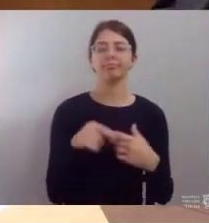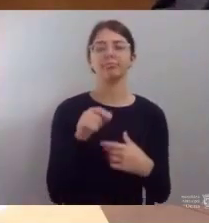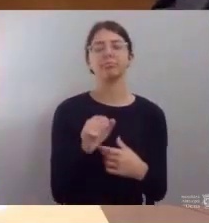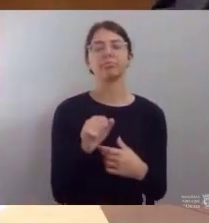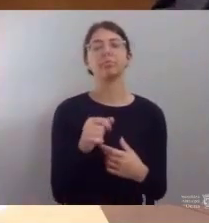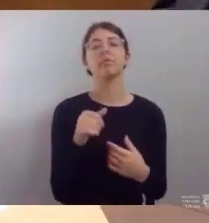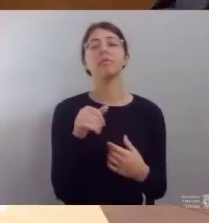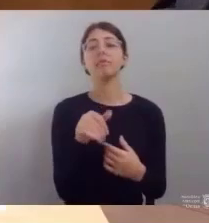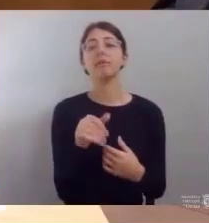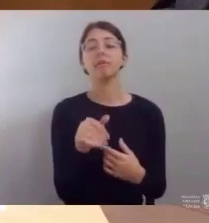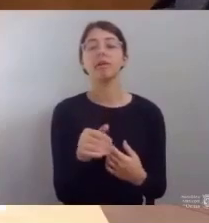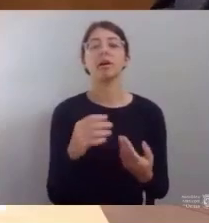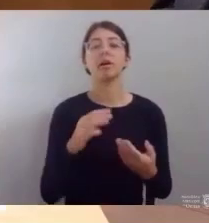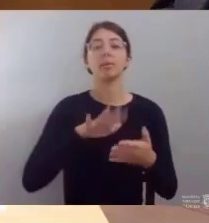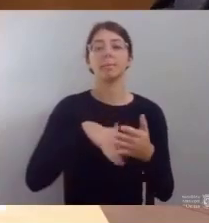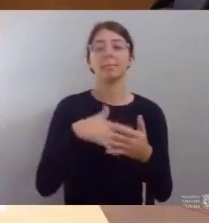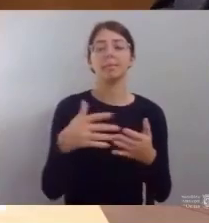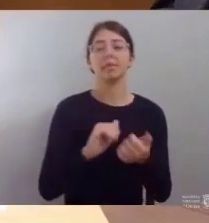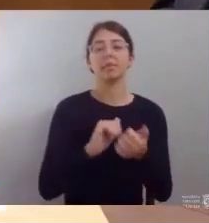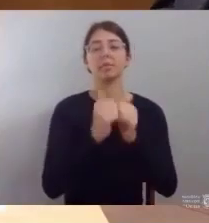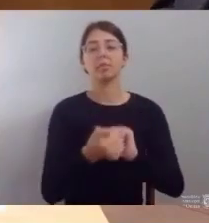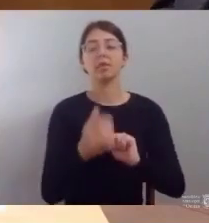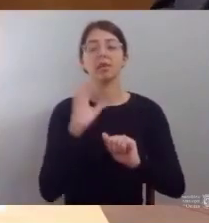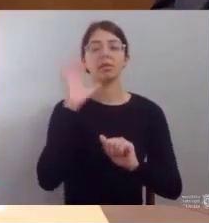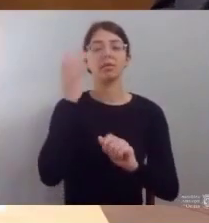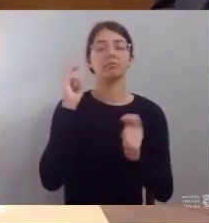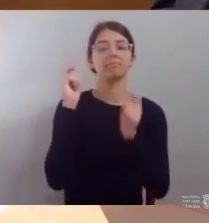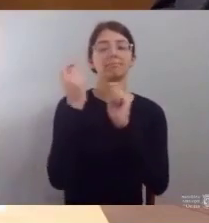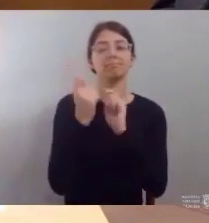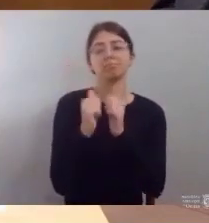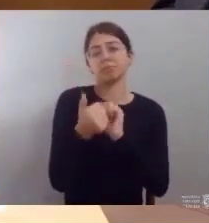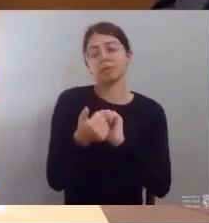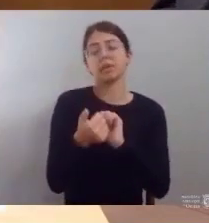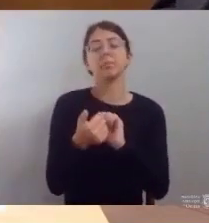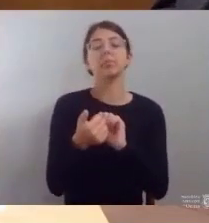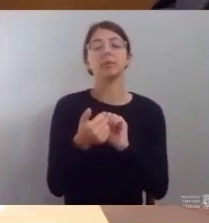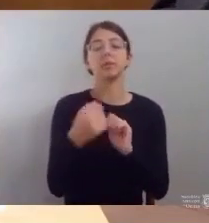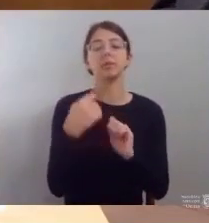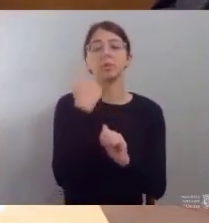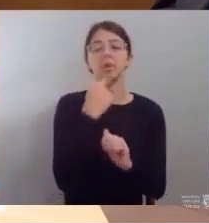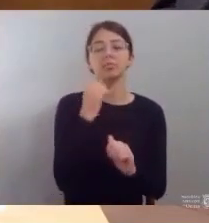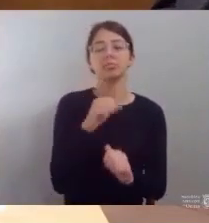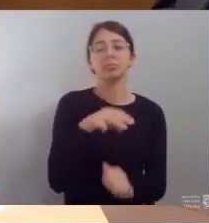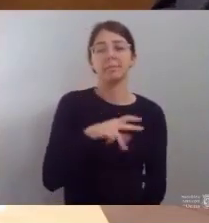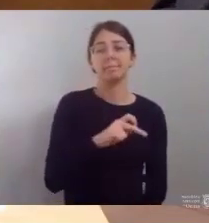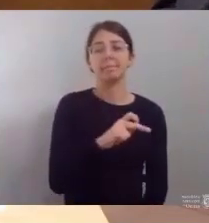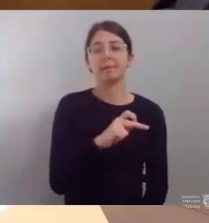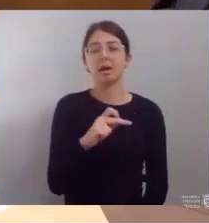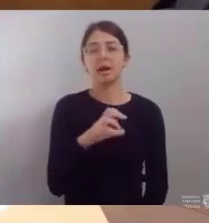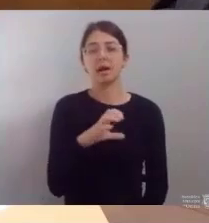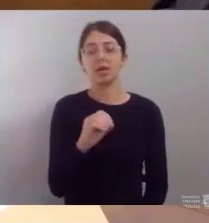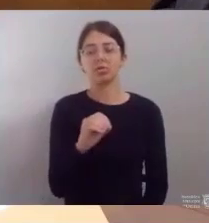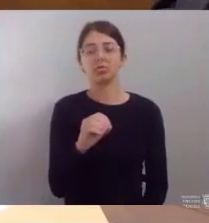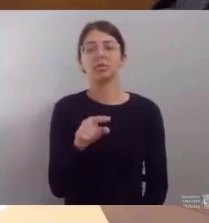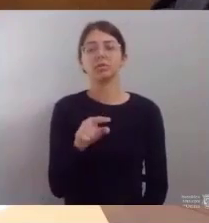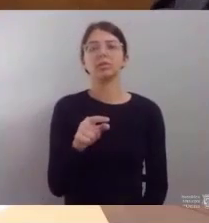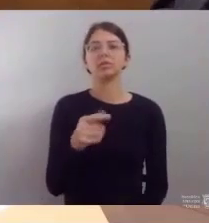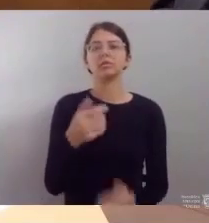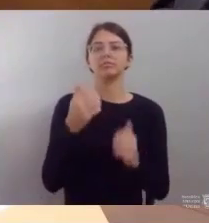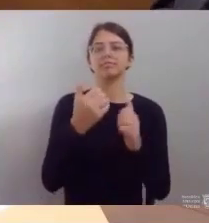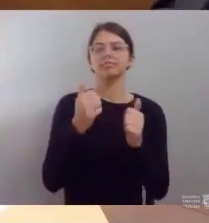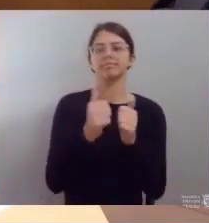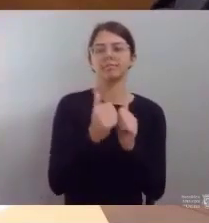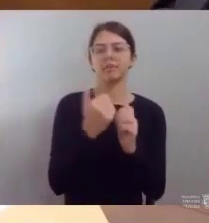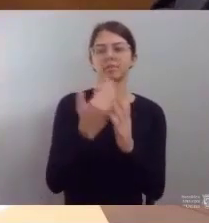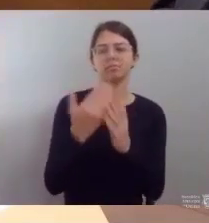de Adaptação às Alterações Climáticas do Oeiras, PMACO, documentos essenciais para uma gestão cuidada do